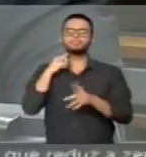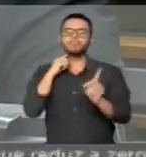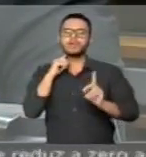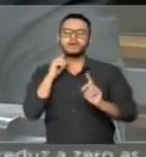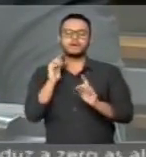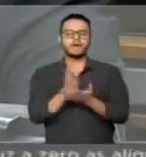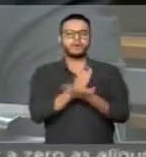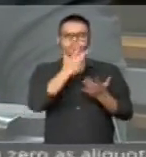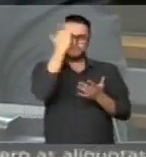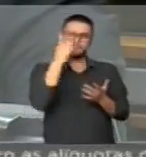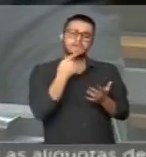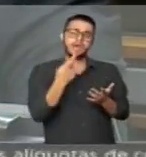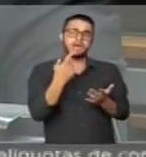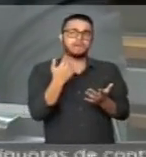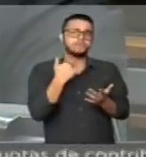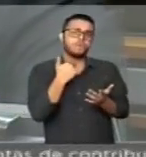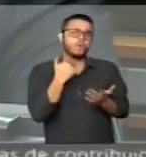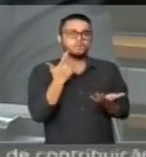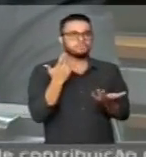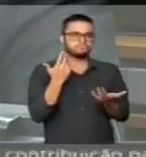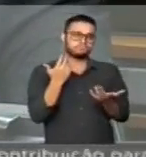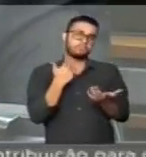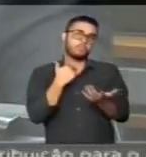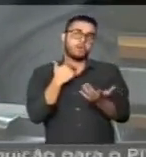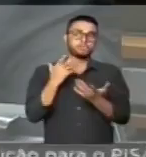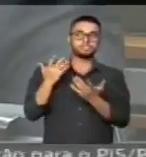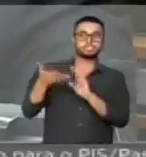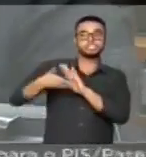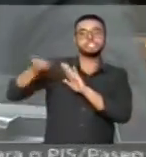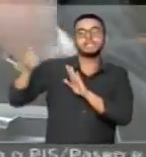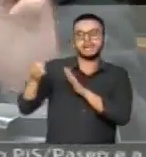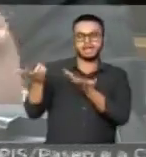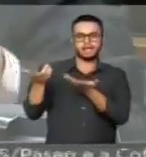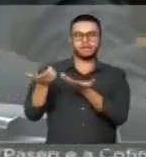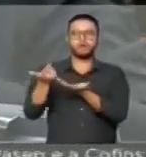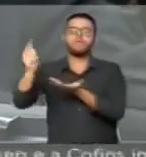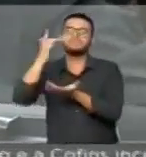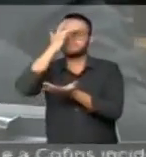quem botou pelo voto, tiraram a Dilma. Tiraram o André Vargas. Eu não